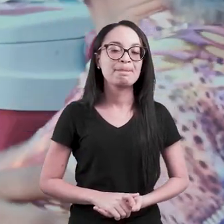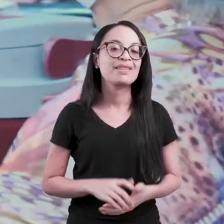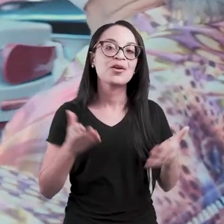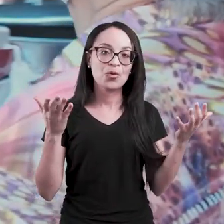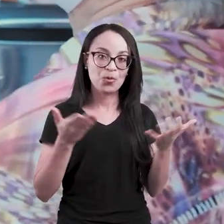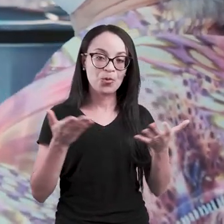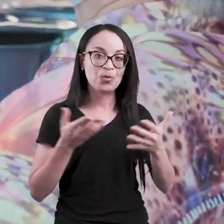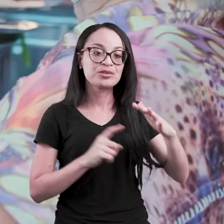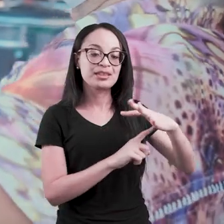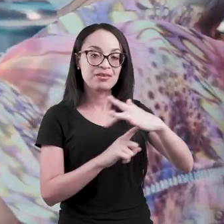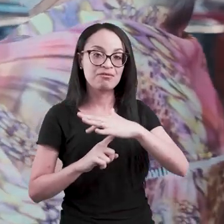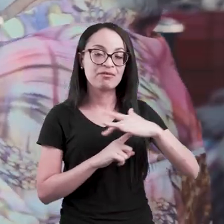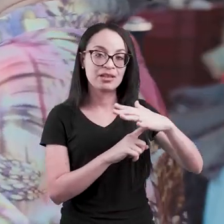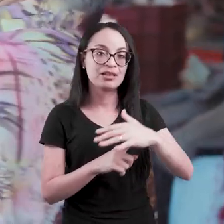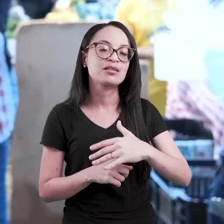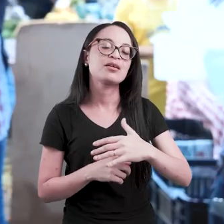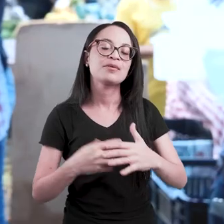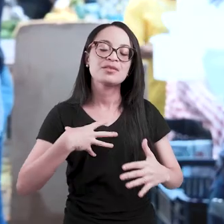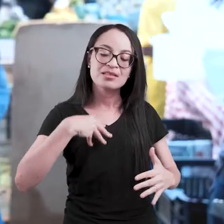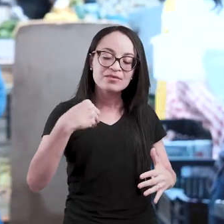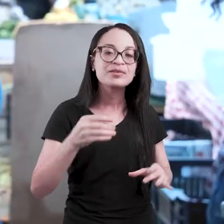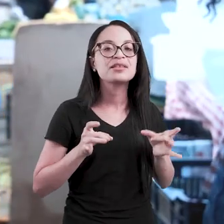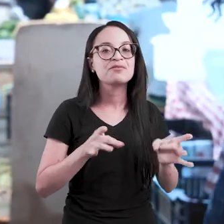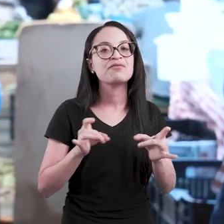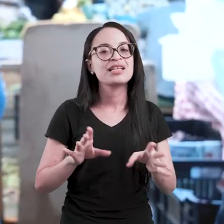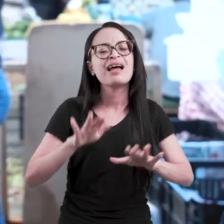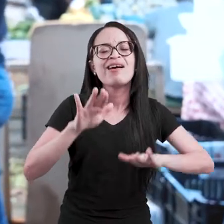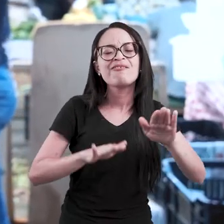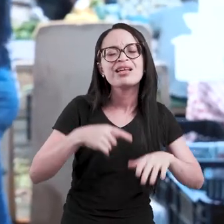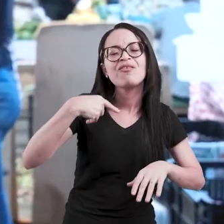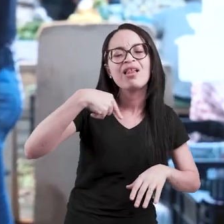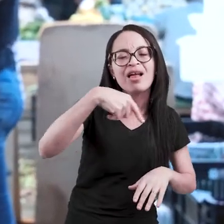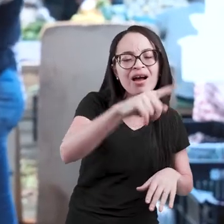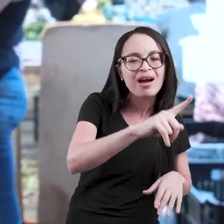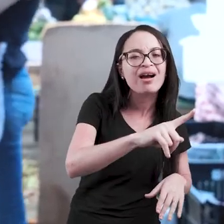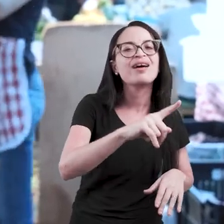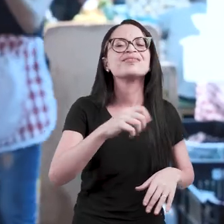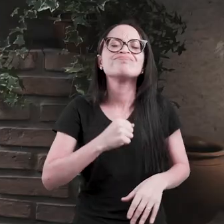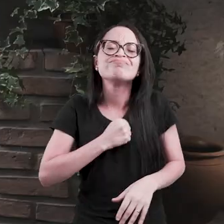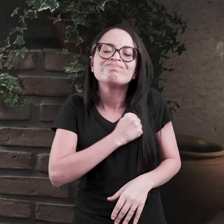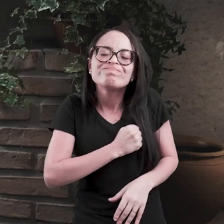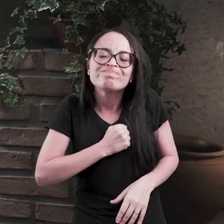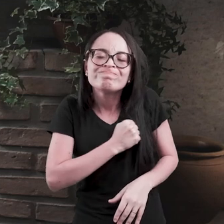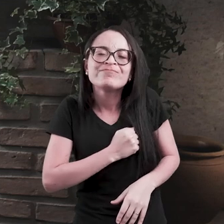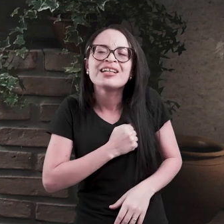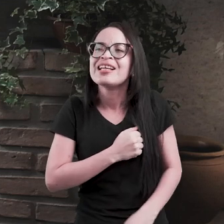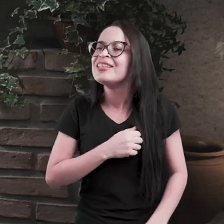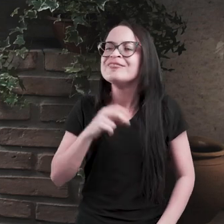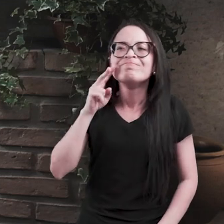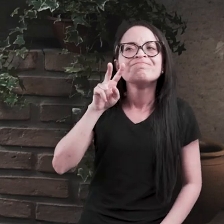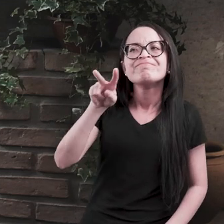Hoje a barraca é das meninas, mas de vez em quando eu vou lá matar a saudade, olhar as freguesas, aquelas pessoas. E vejo